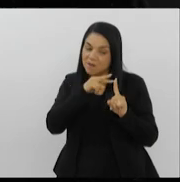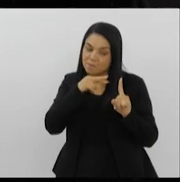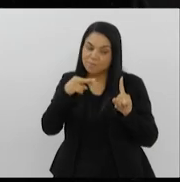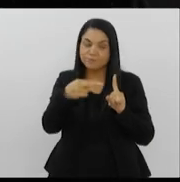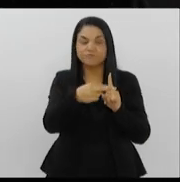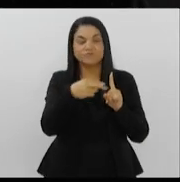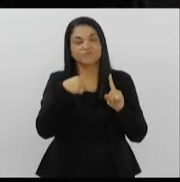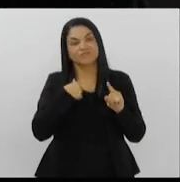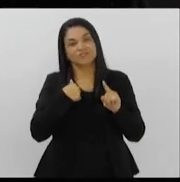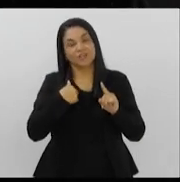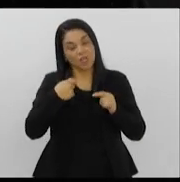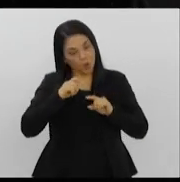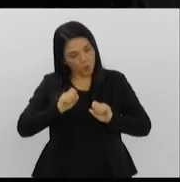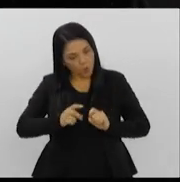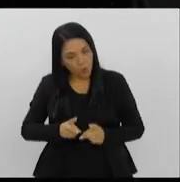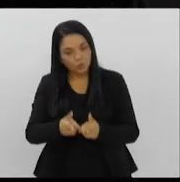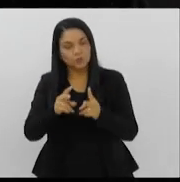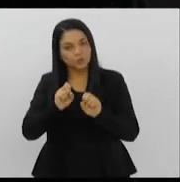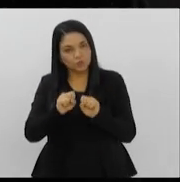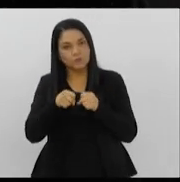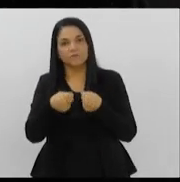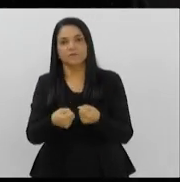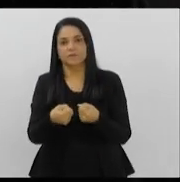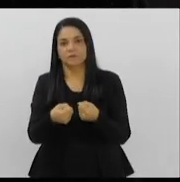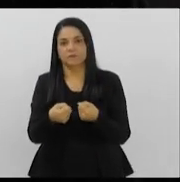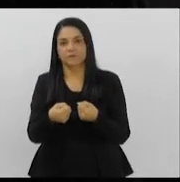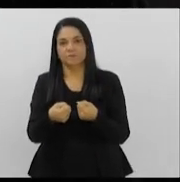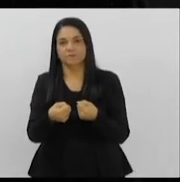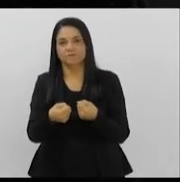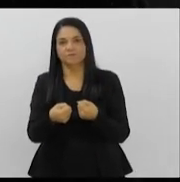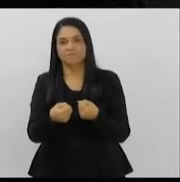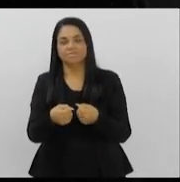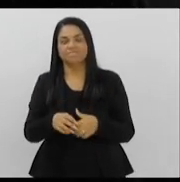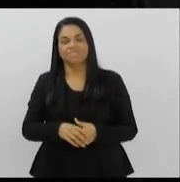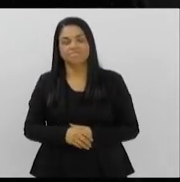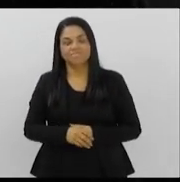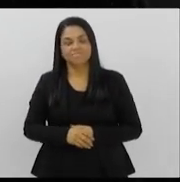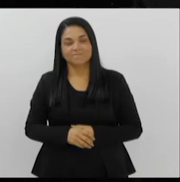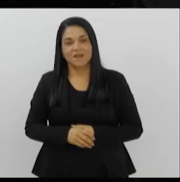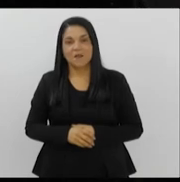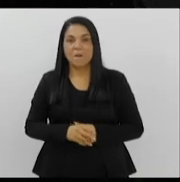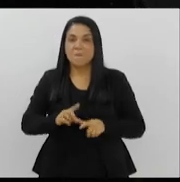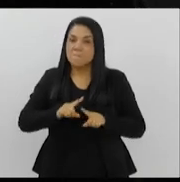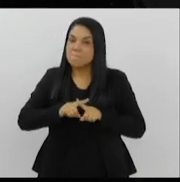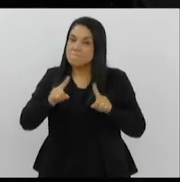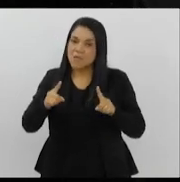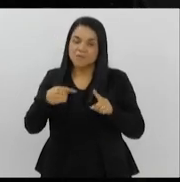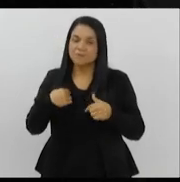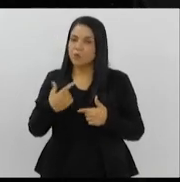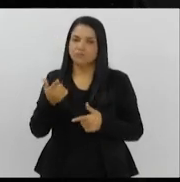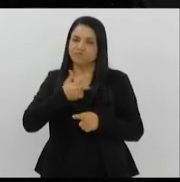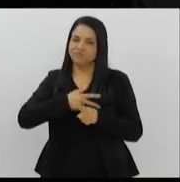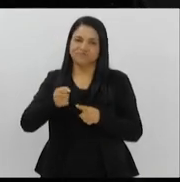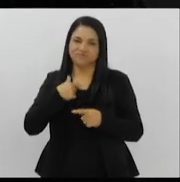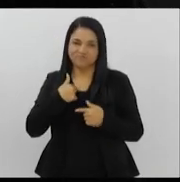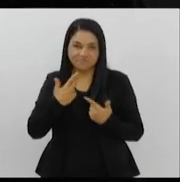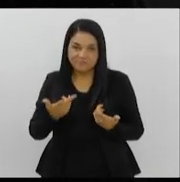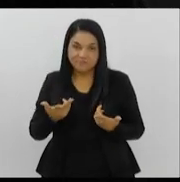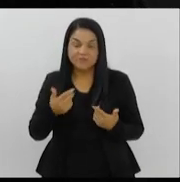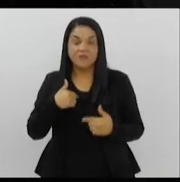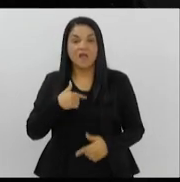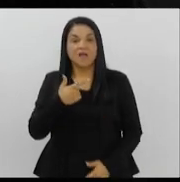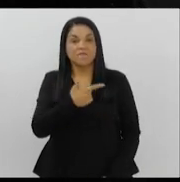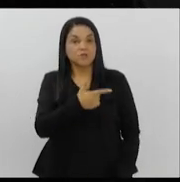defendê-lo, apesar de não ter êxito. Como defendo aqui na casa há 21